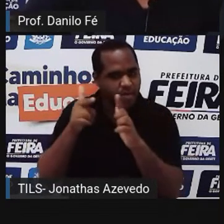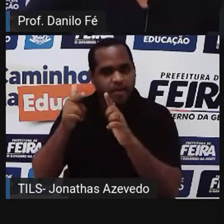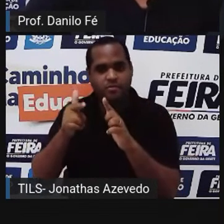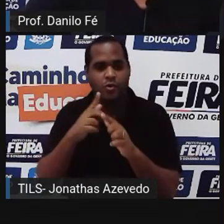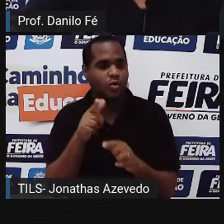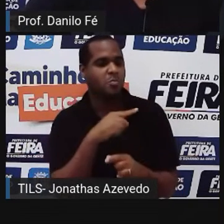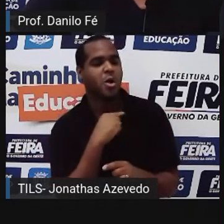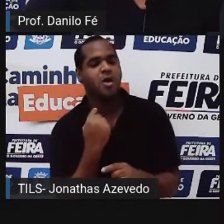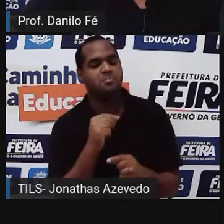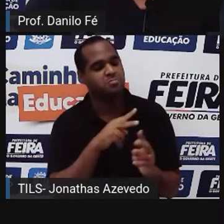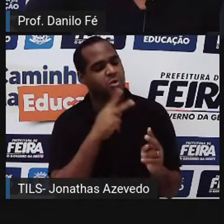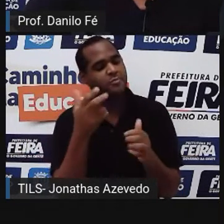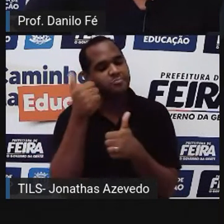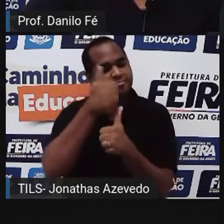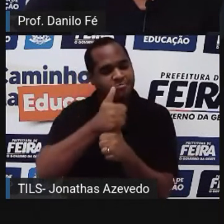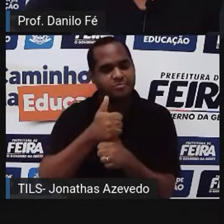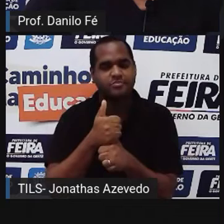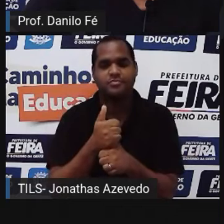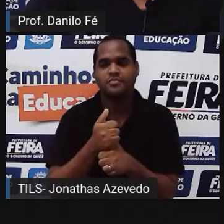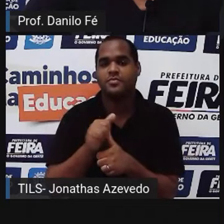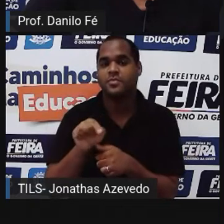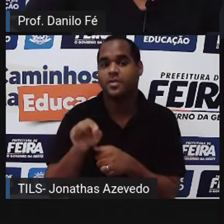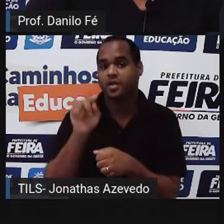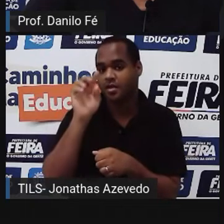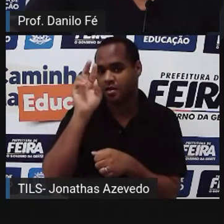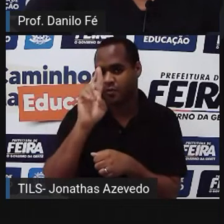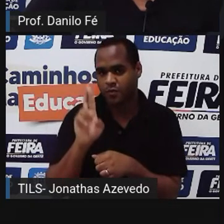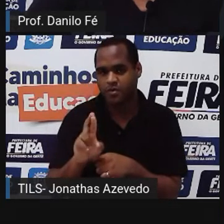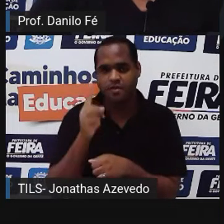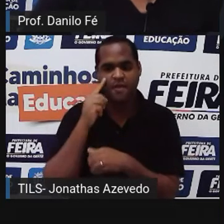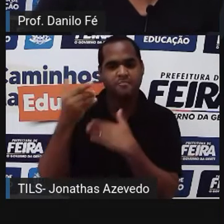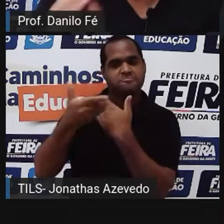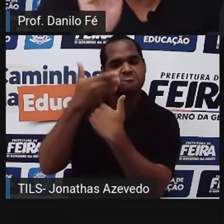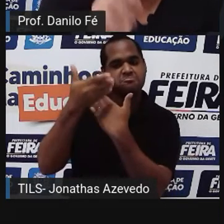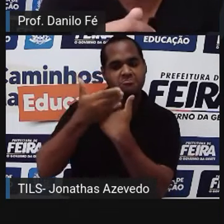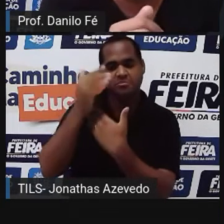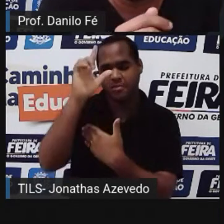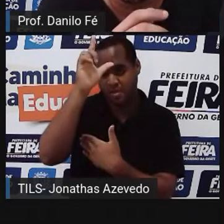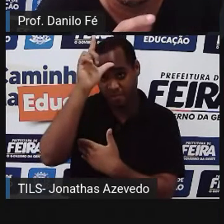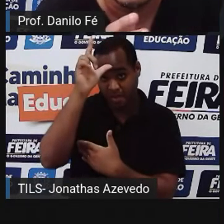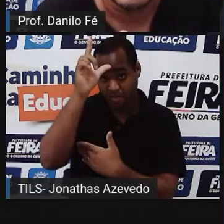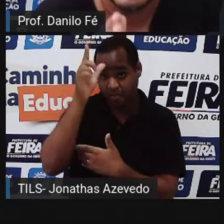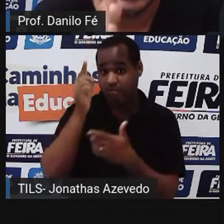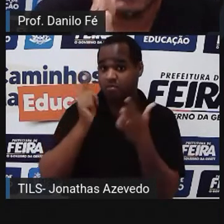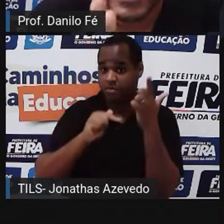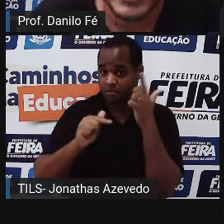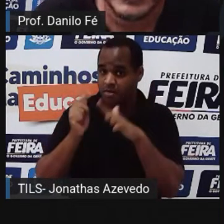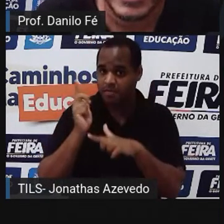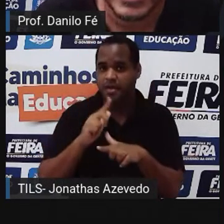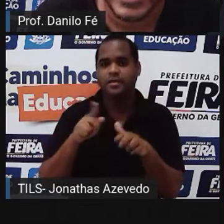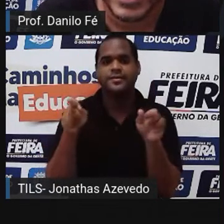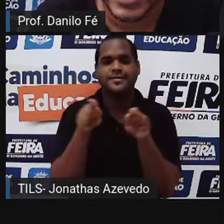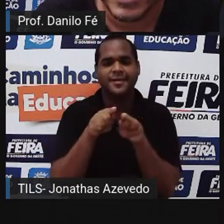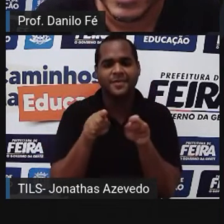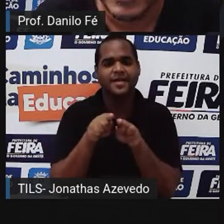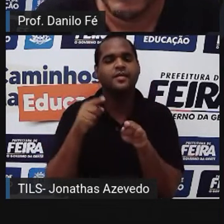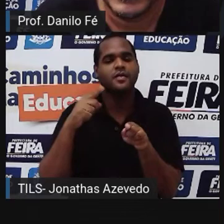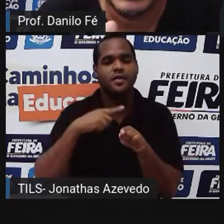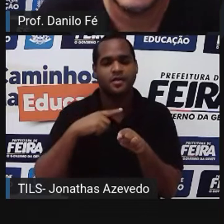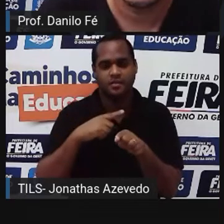E o que de fato acontece é que os russos conseguem conter o avanço alemão. E a Alemanha, também nessa